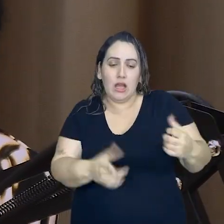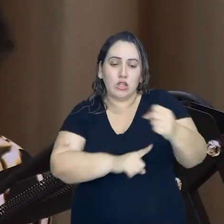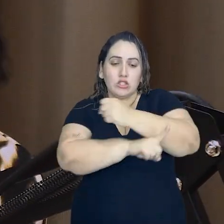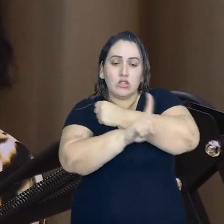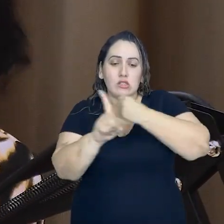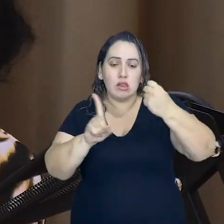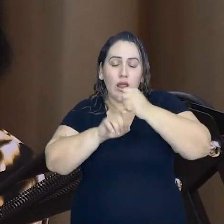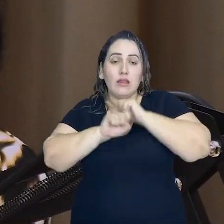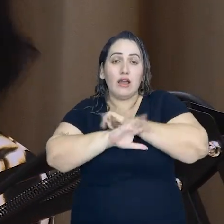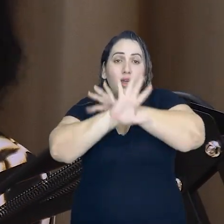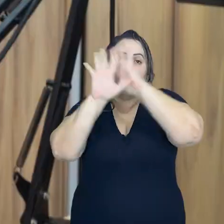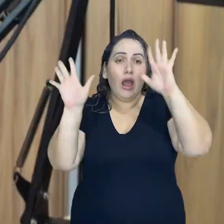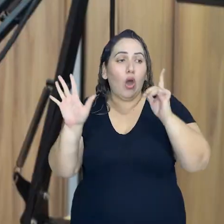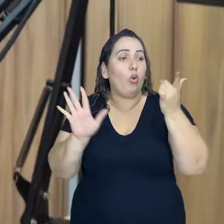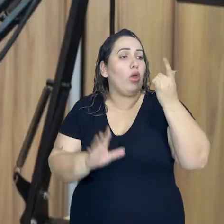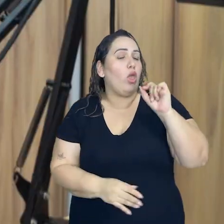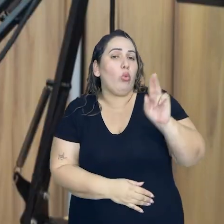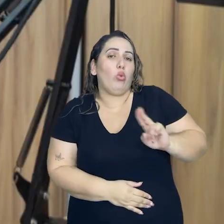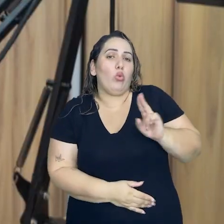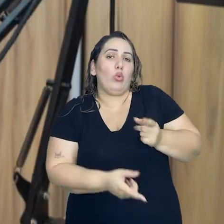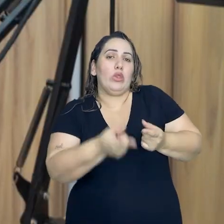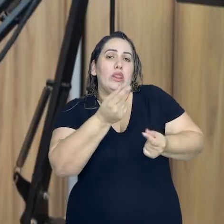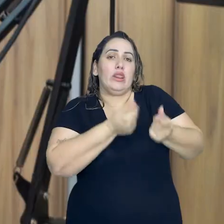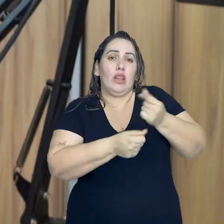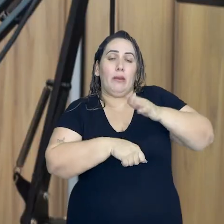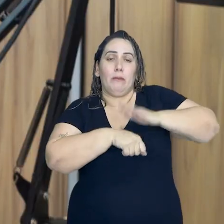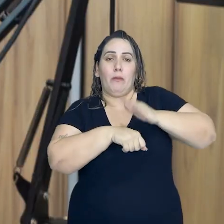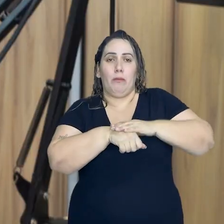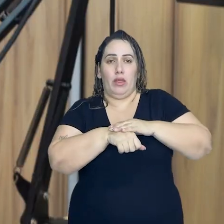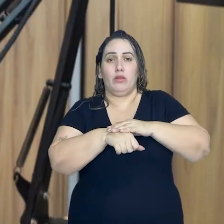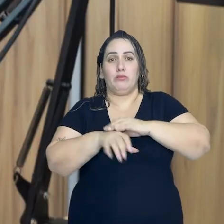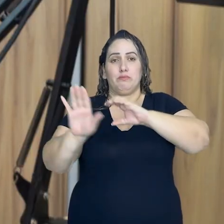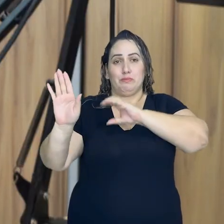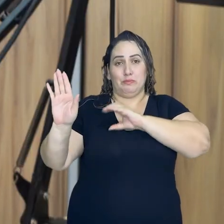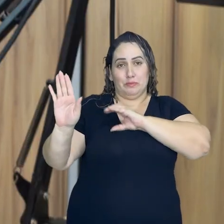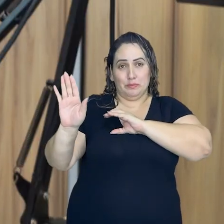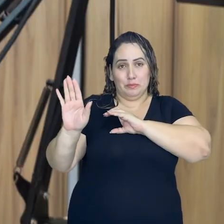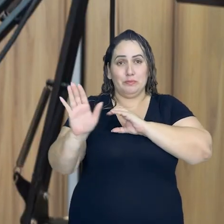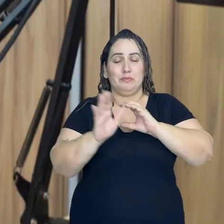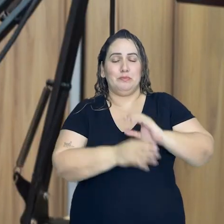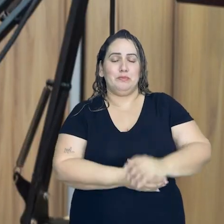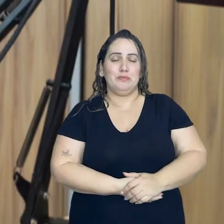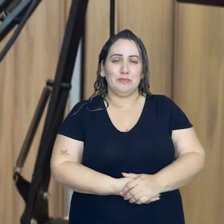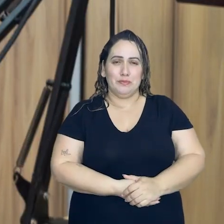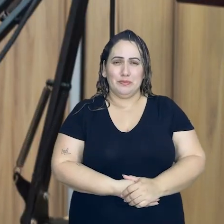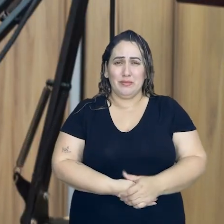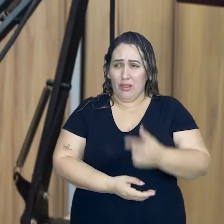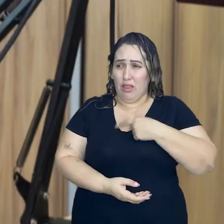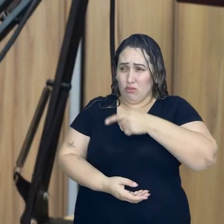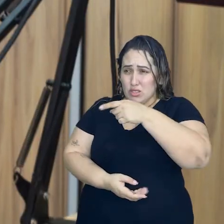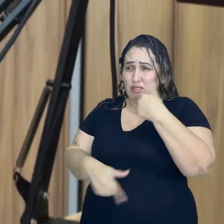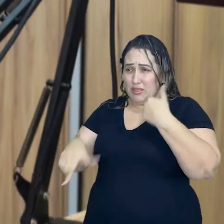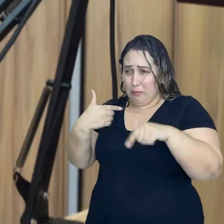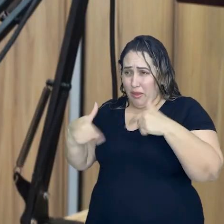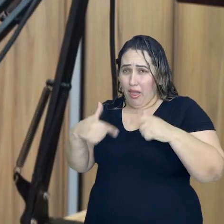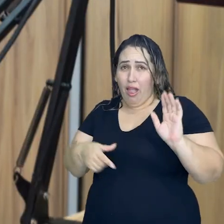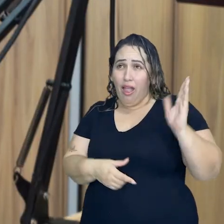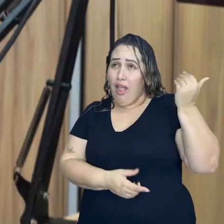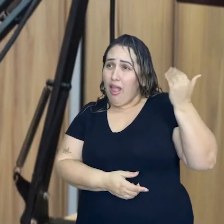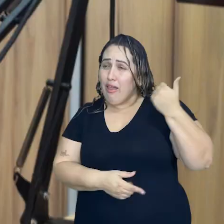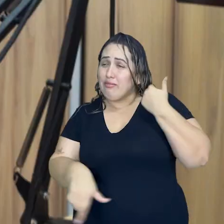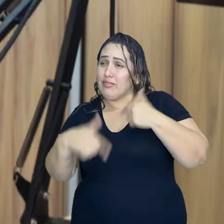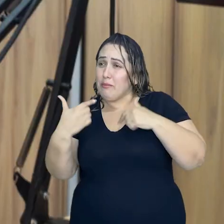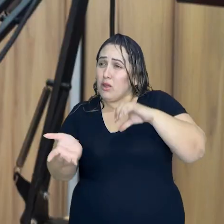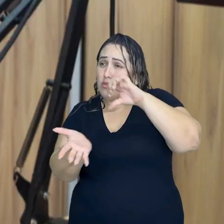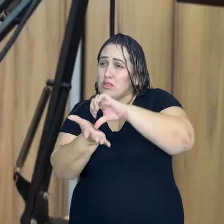isso que a gente analisa. Excelente, Ale. Lígia, você trabalhou muitos anos nesse setor exatamente, né?